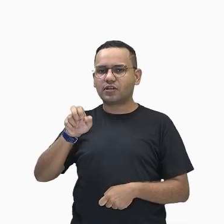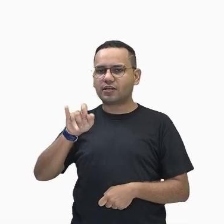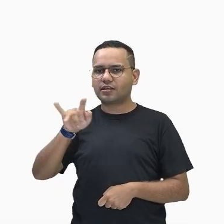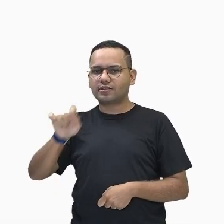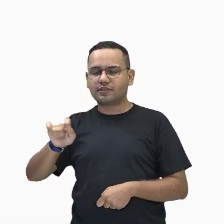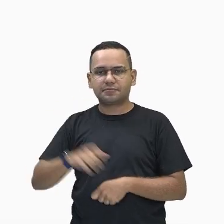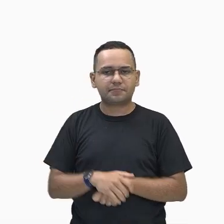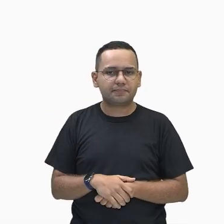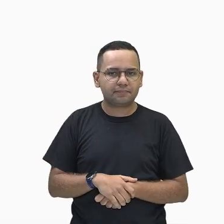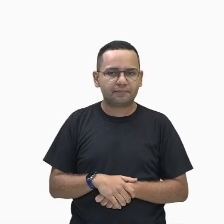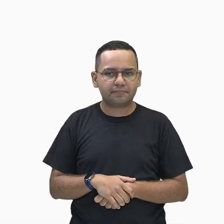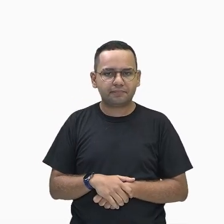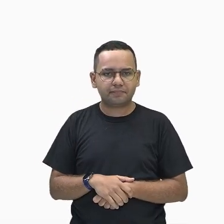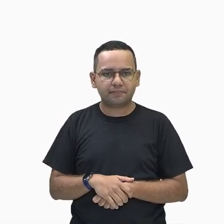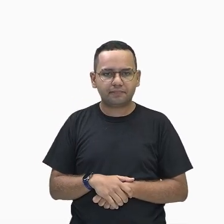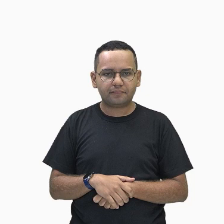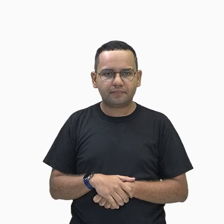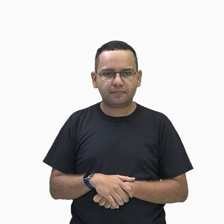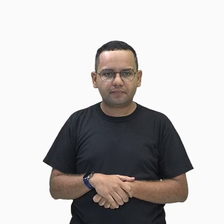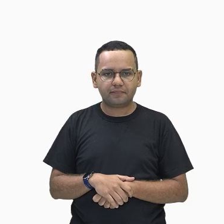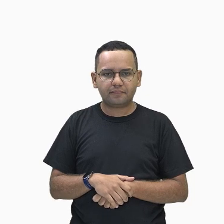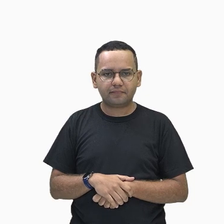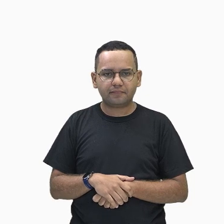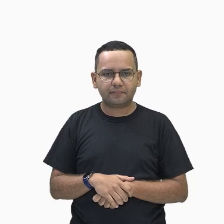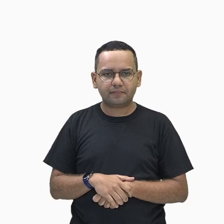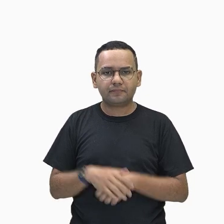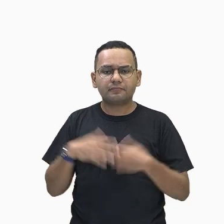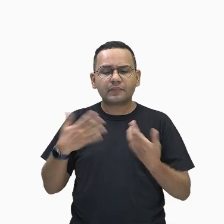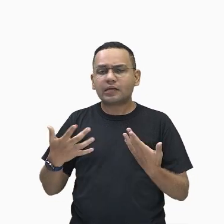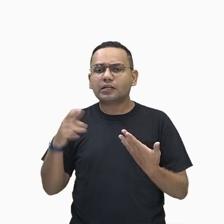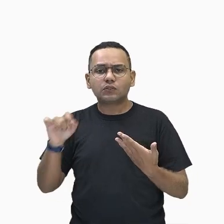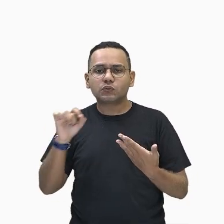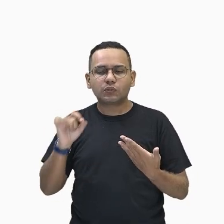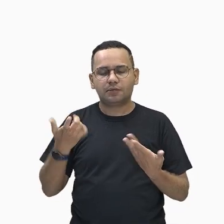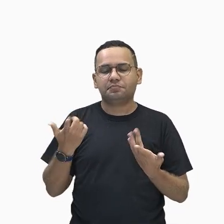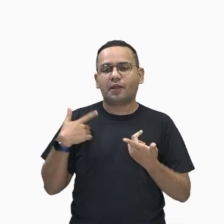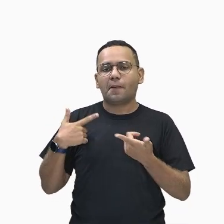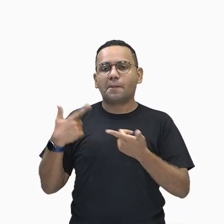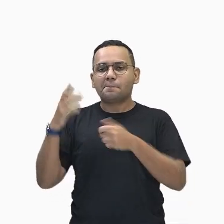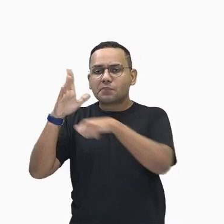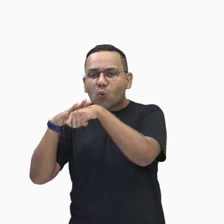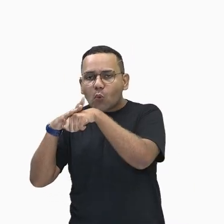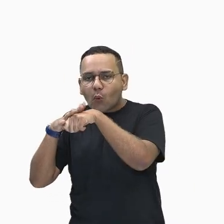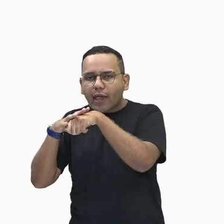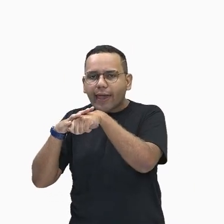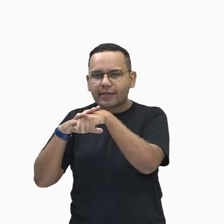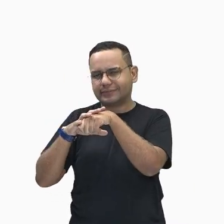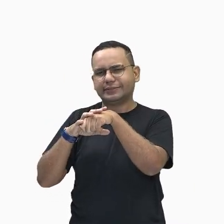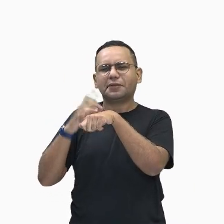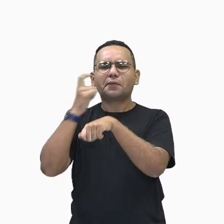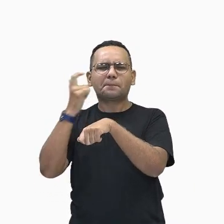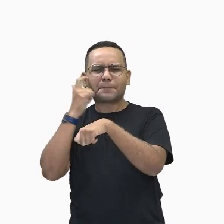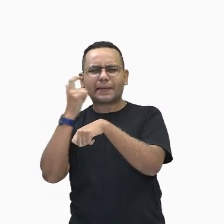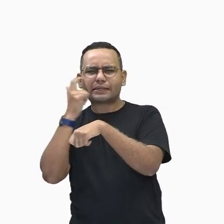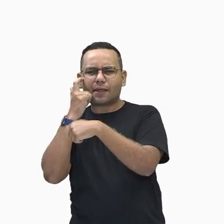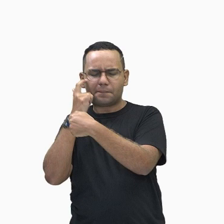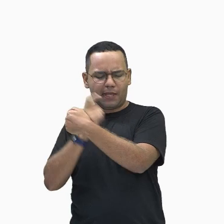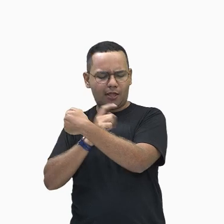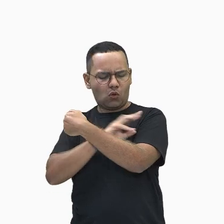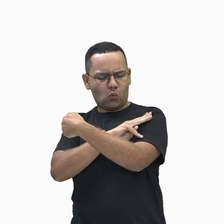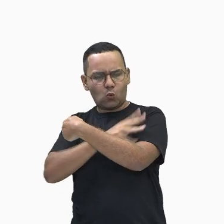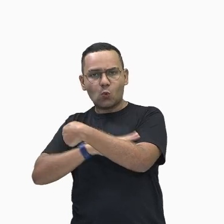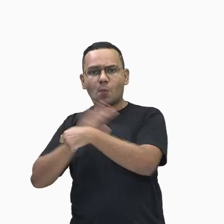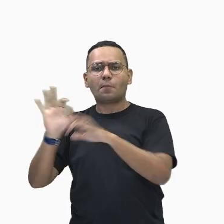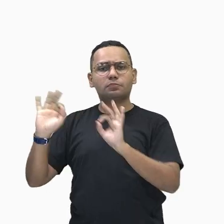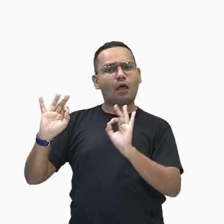conhecida como transtorno dismórfico muscular ou a síndrome de Adonis ela é caracterizada por